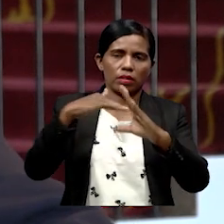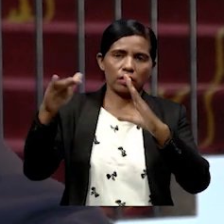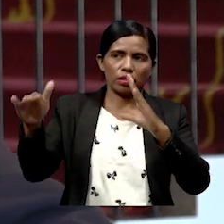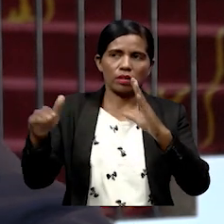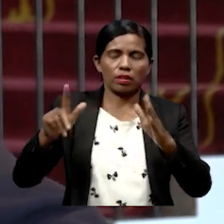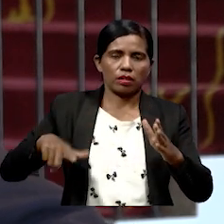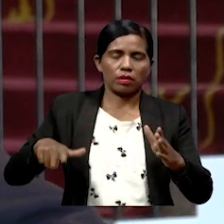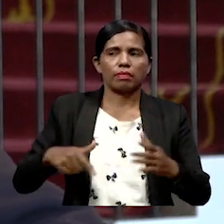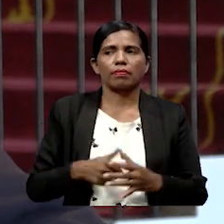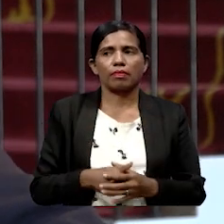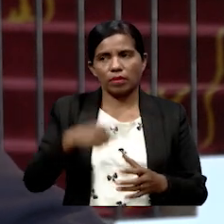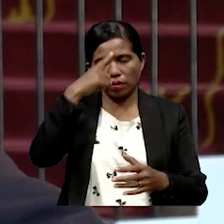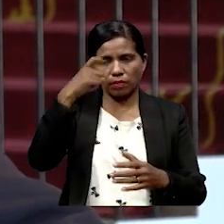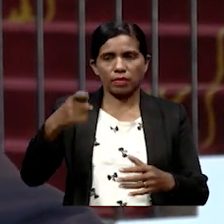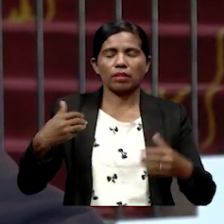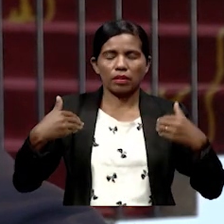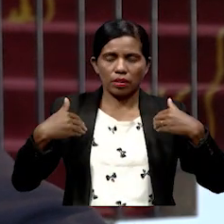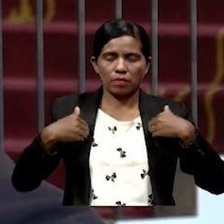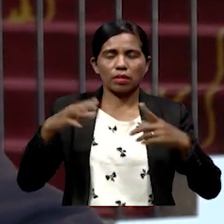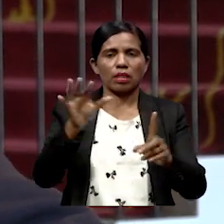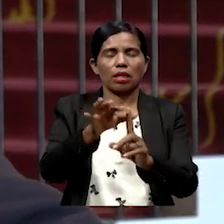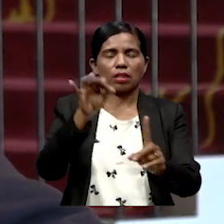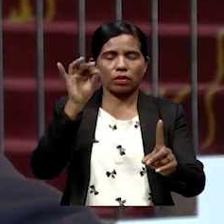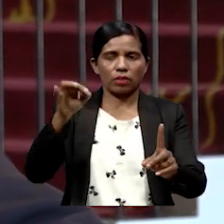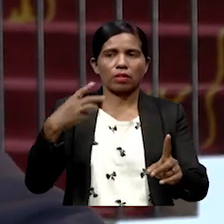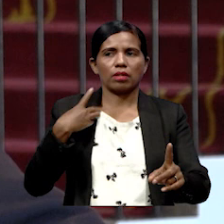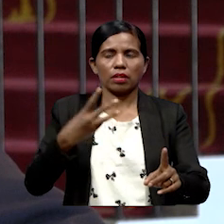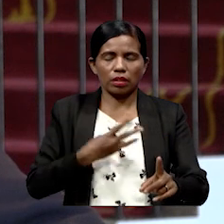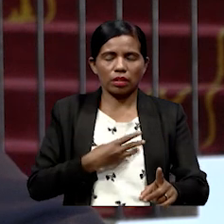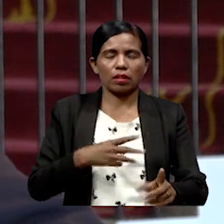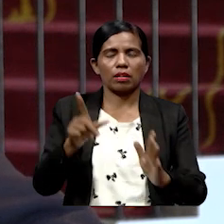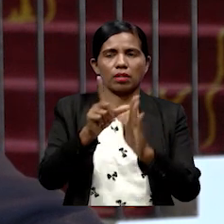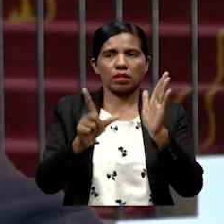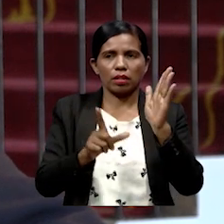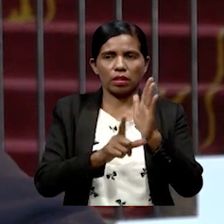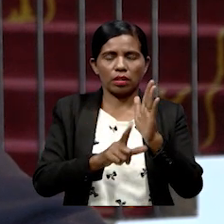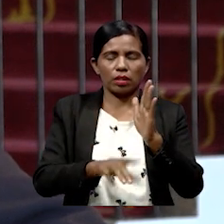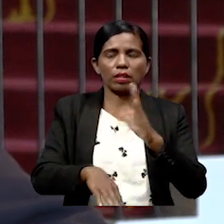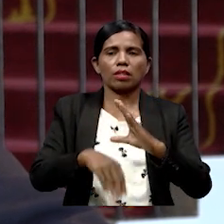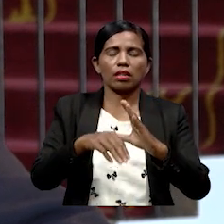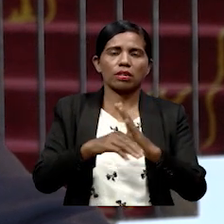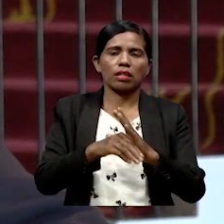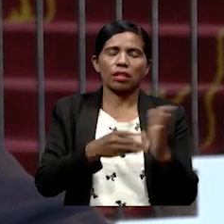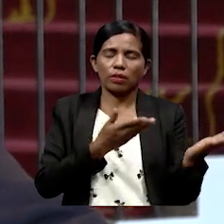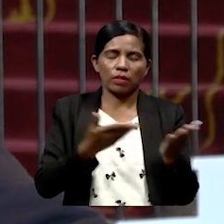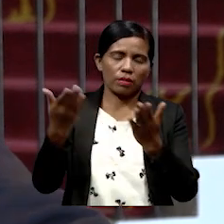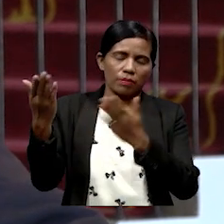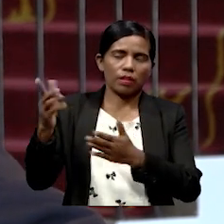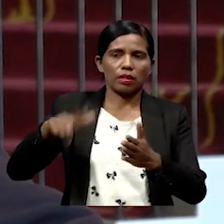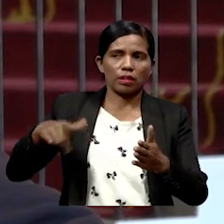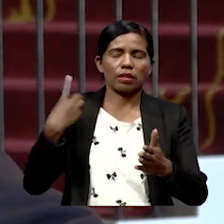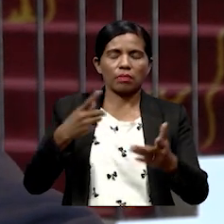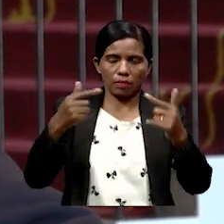tarde los. Tama ita mozia eleções. E anto ita nia lista sai tarde los. Ita nebe mak mai ita sai